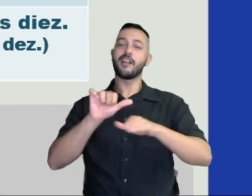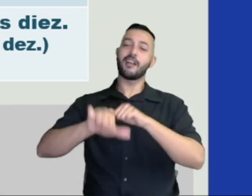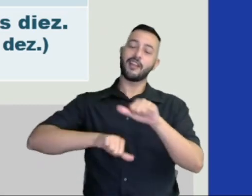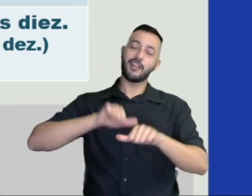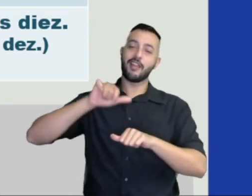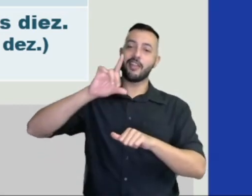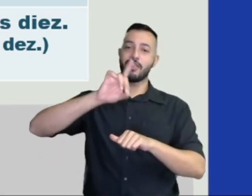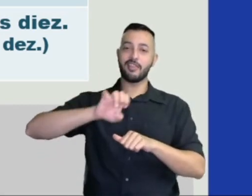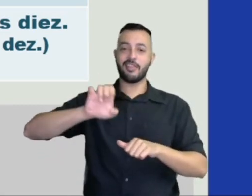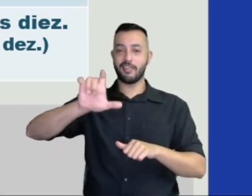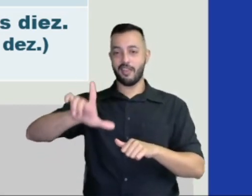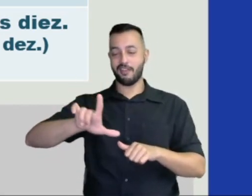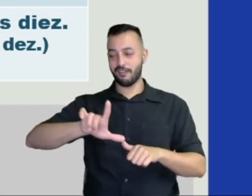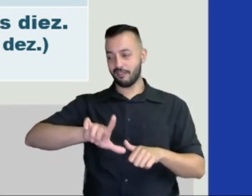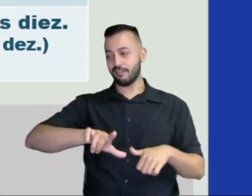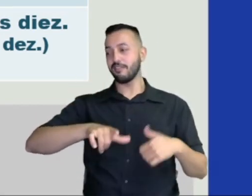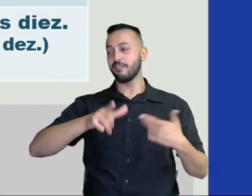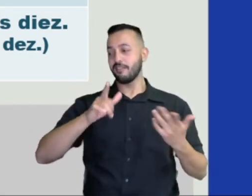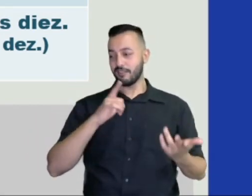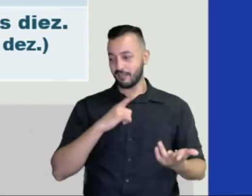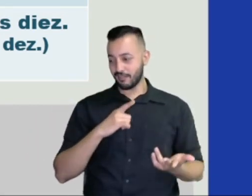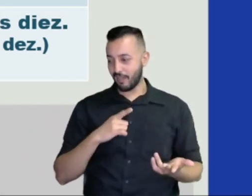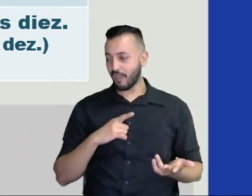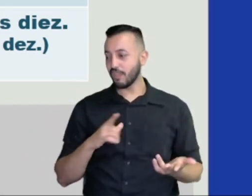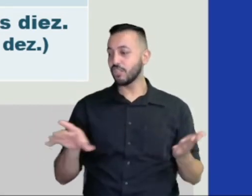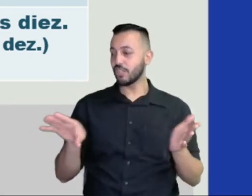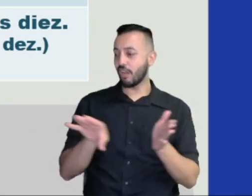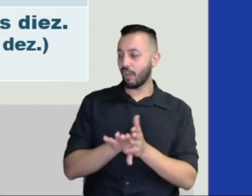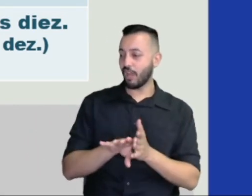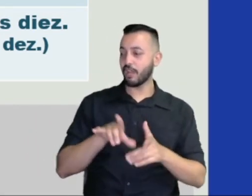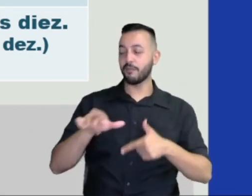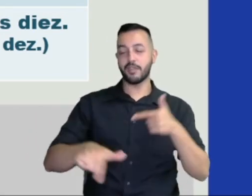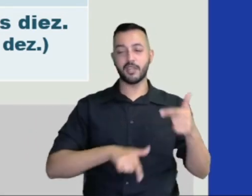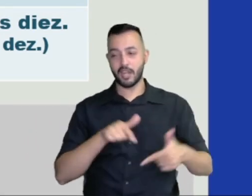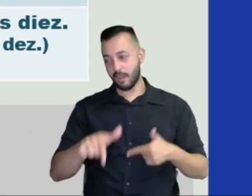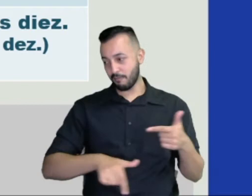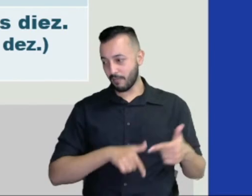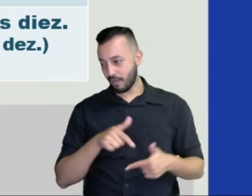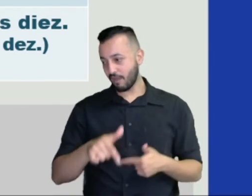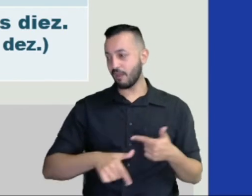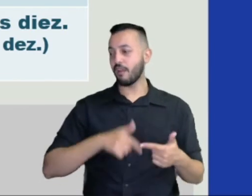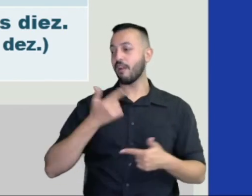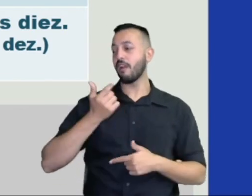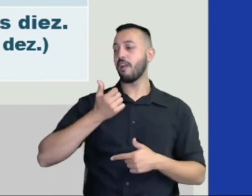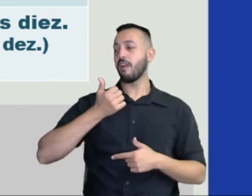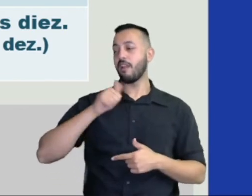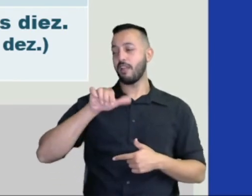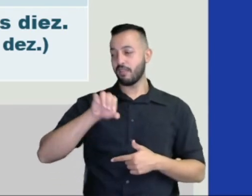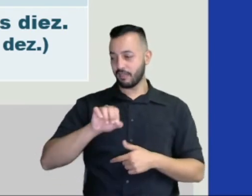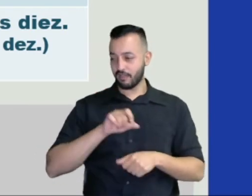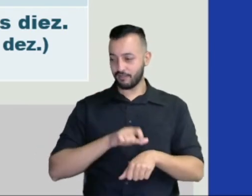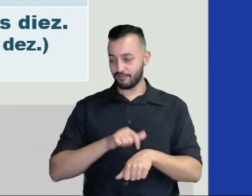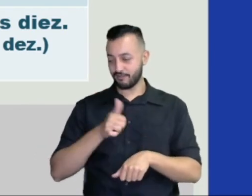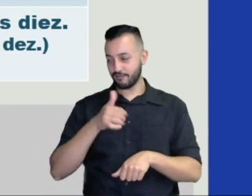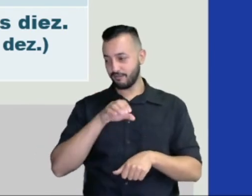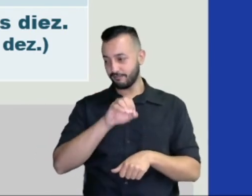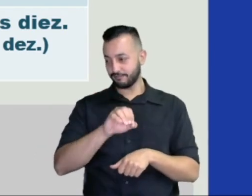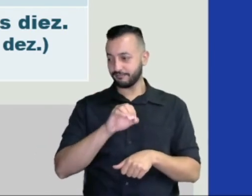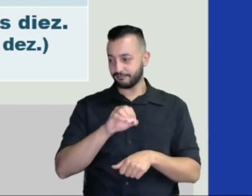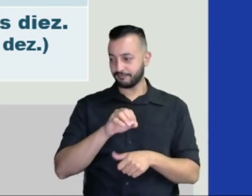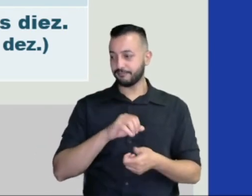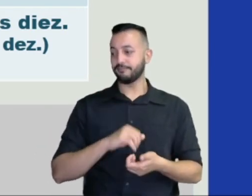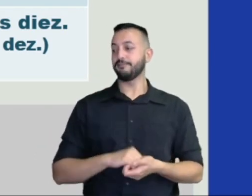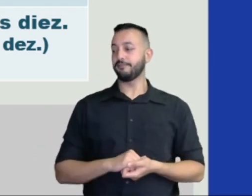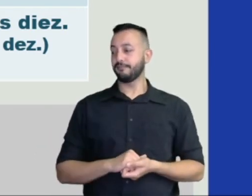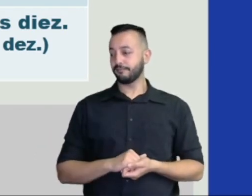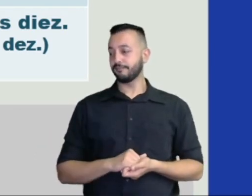del. Llegaremos del trabajo a las 10. Chegaremos do trabalho às